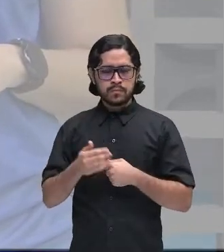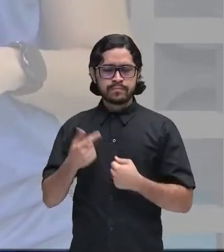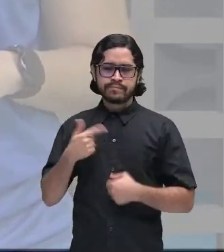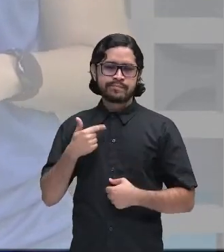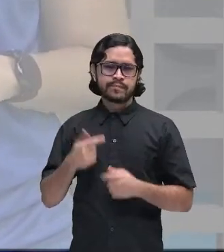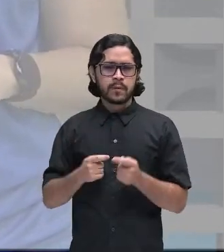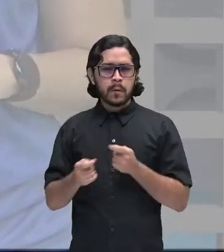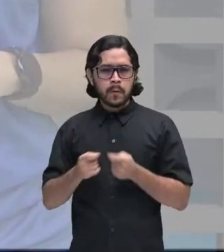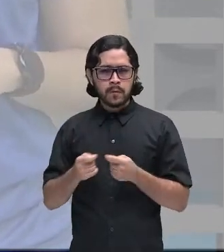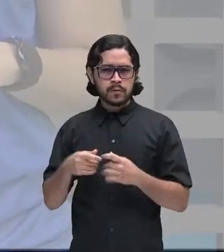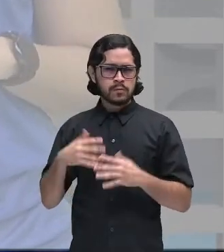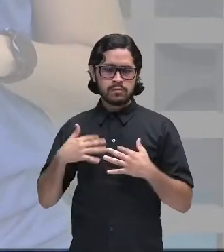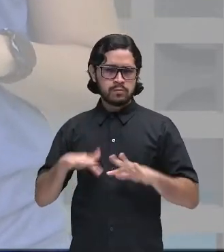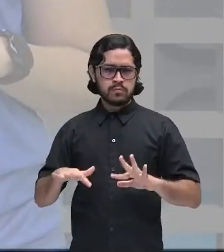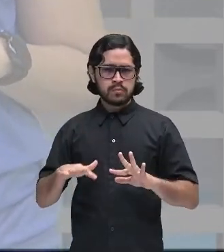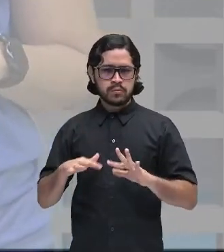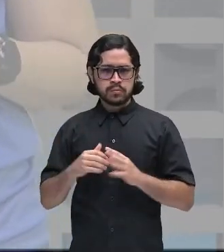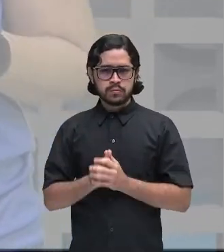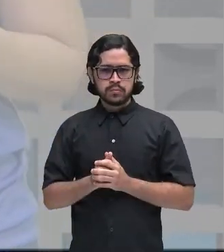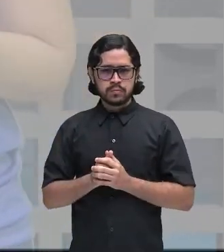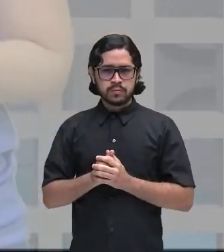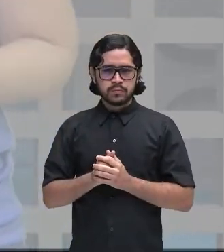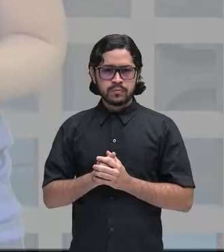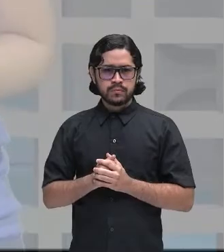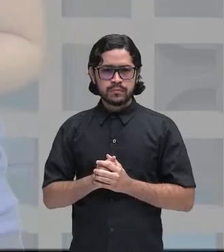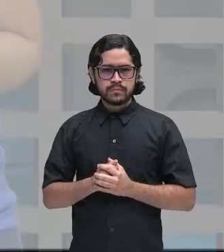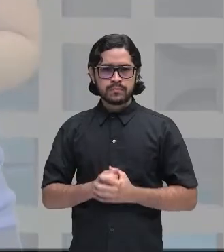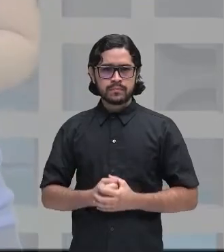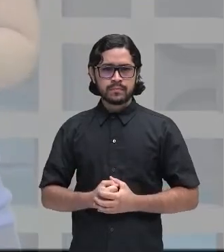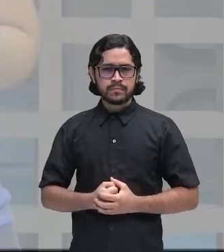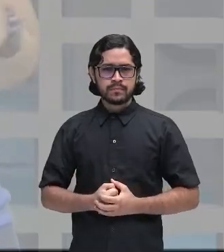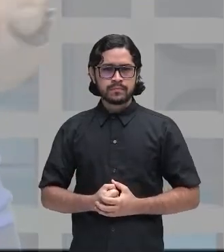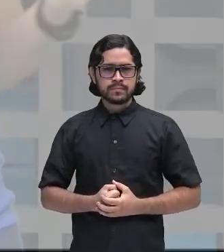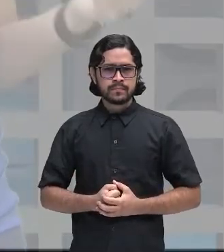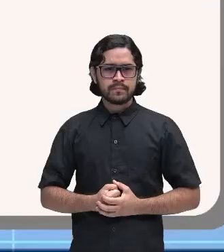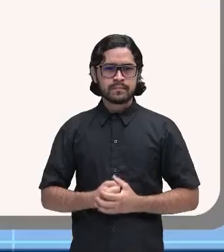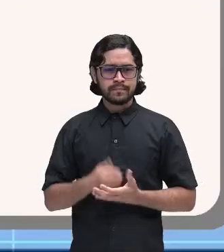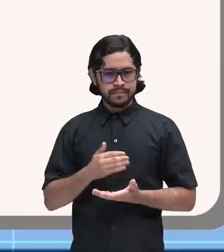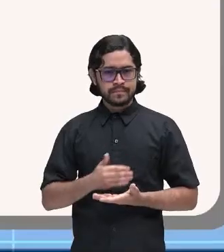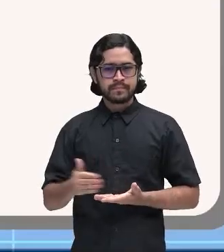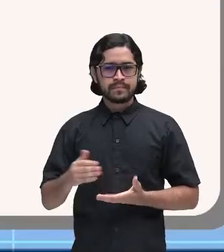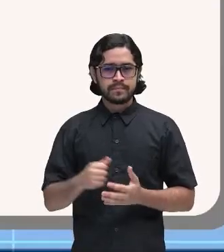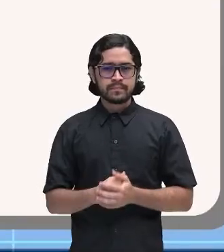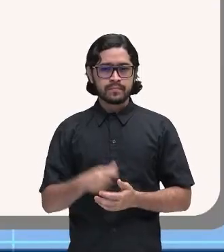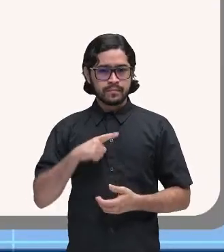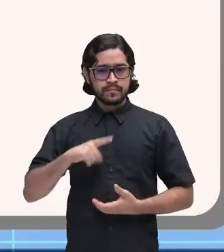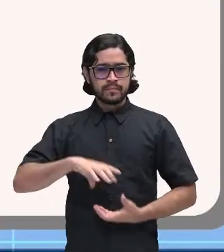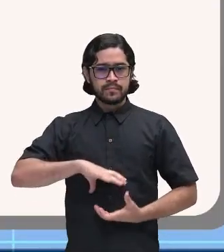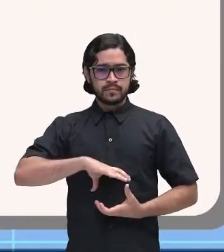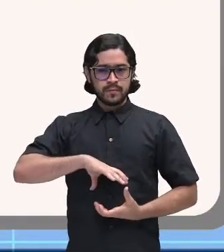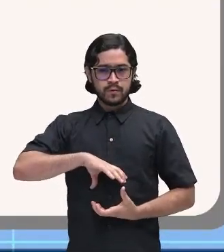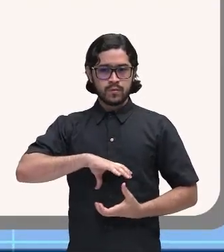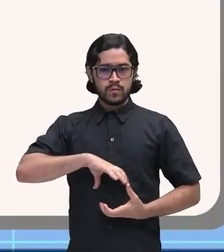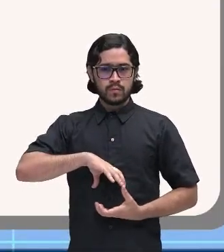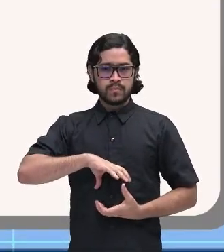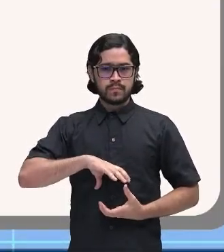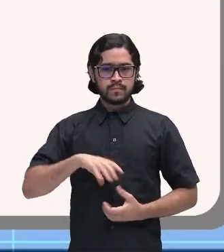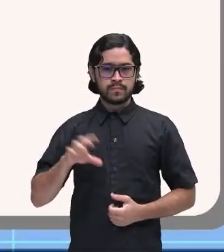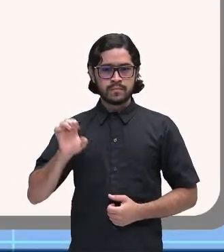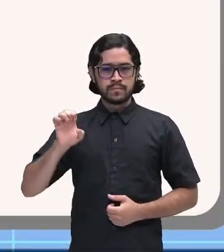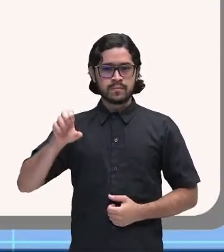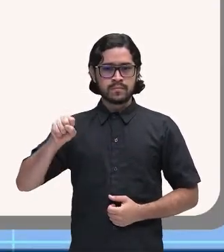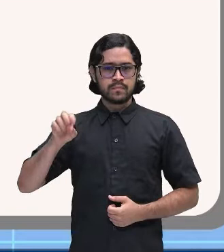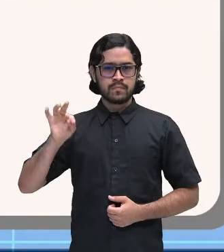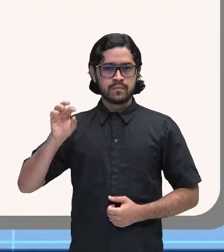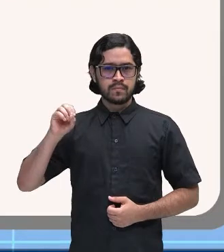no esôfago, ok? Dando continuidade, chegamos ao estômago, né? E